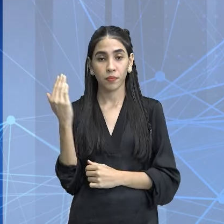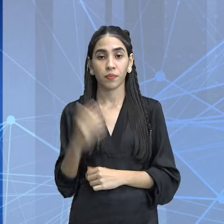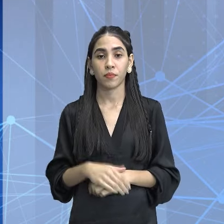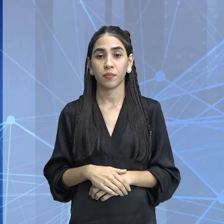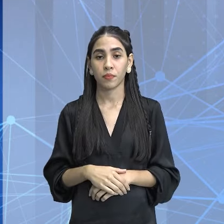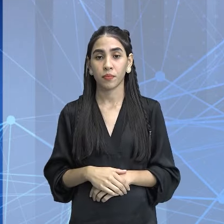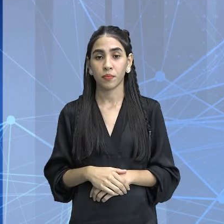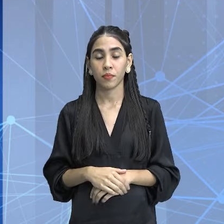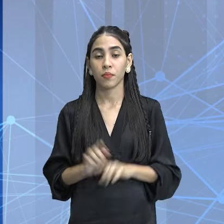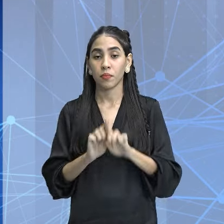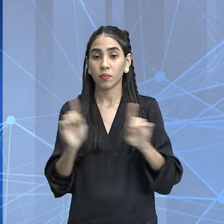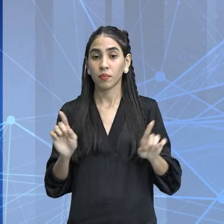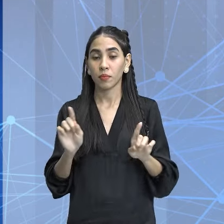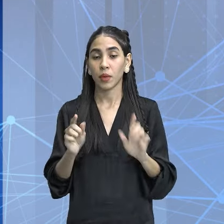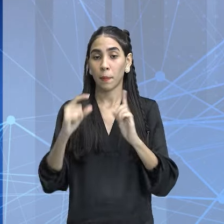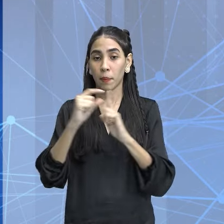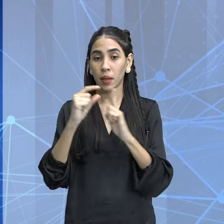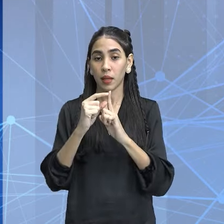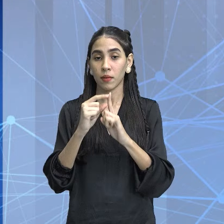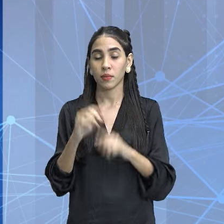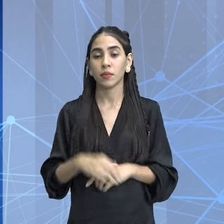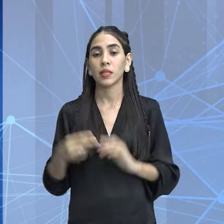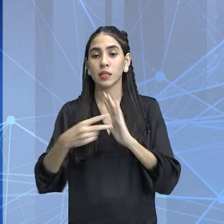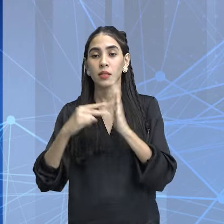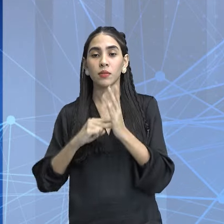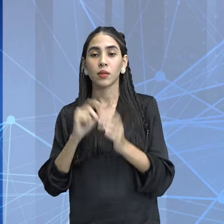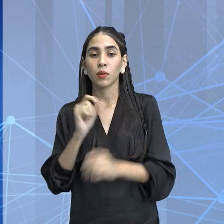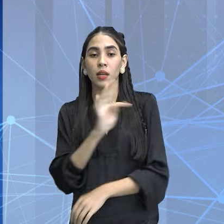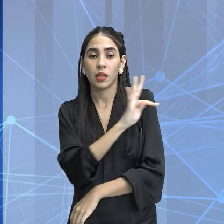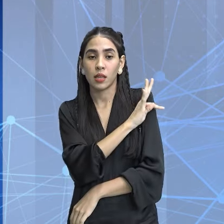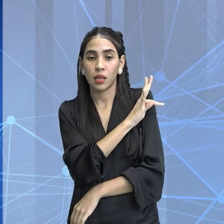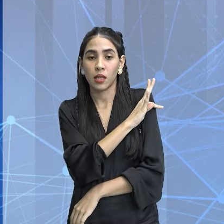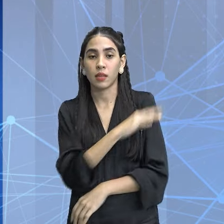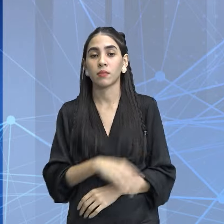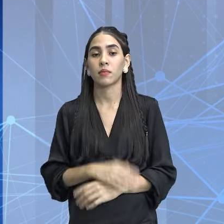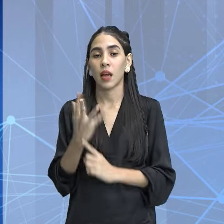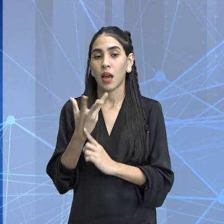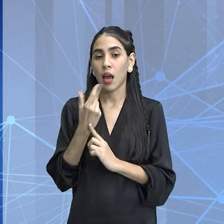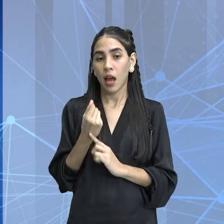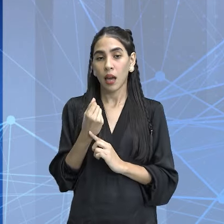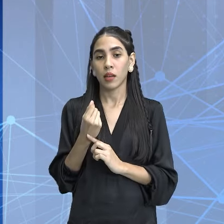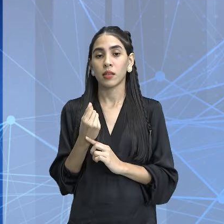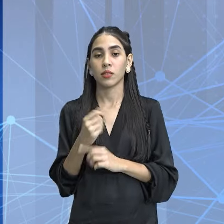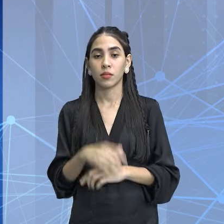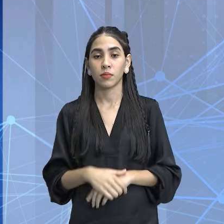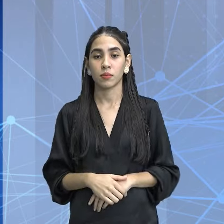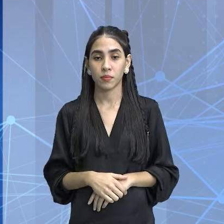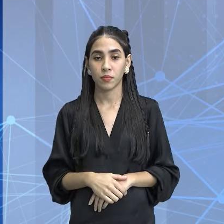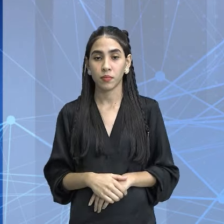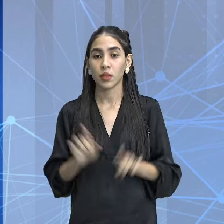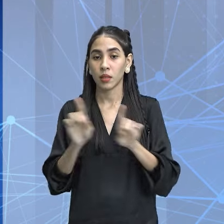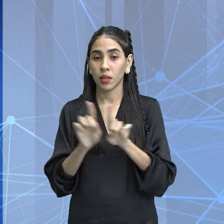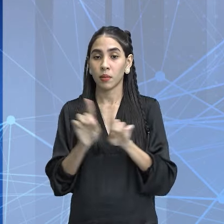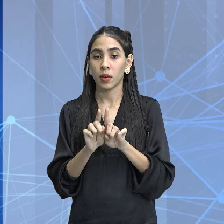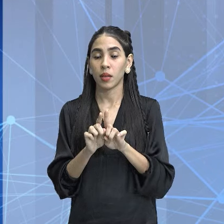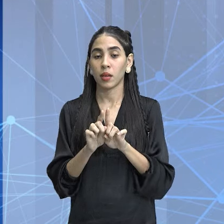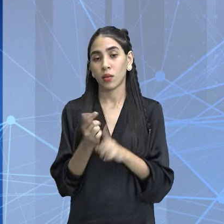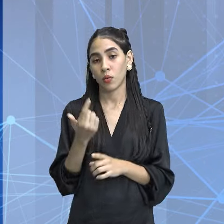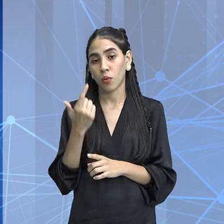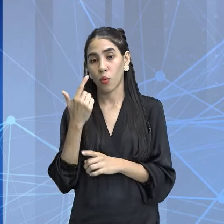falar grego, mas está aí a palavra e significa técnica, arte, ofício e também de